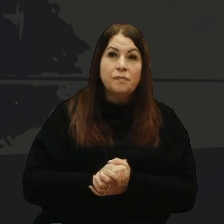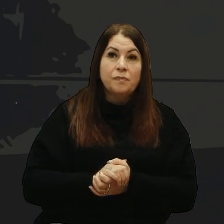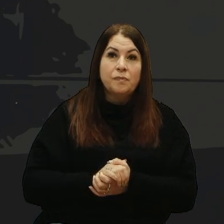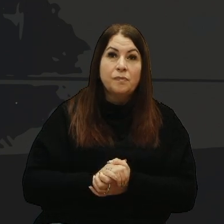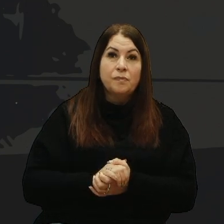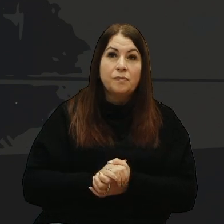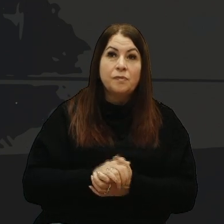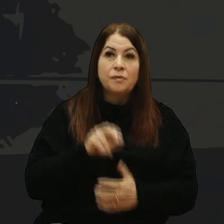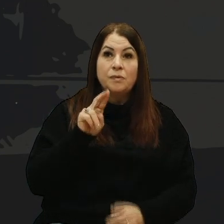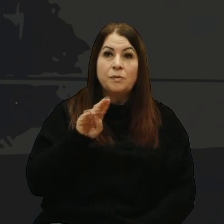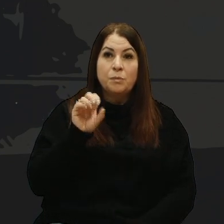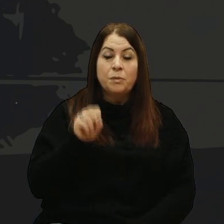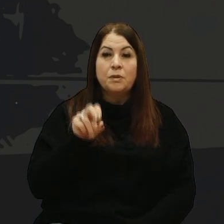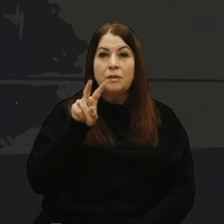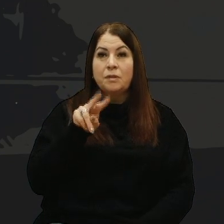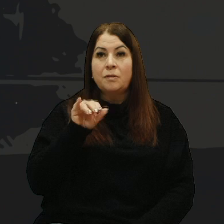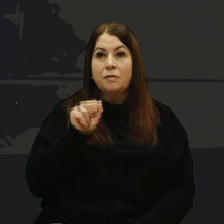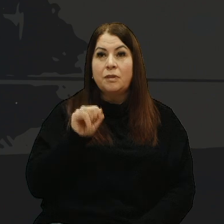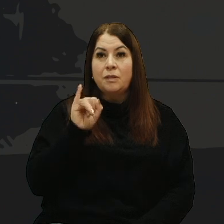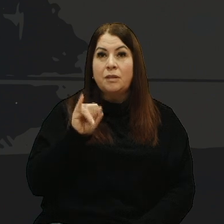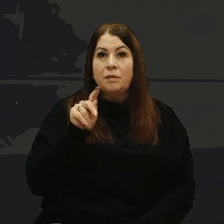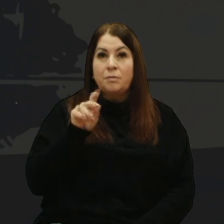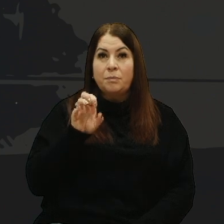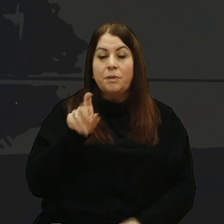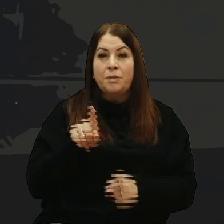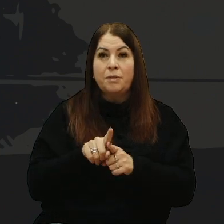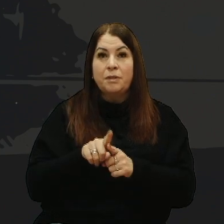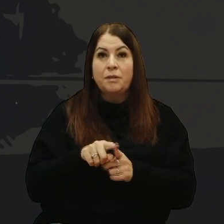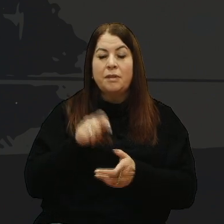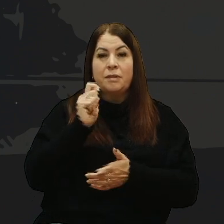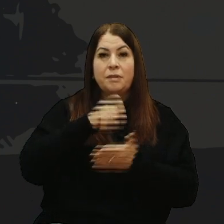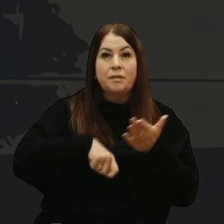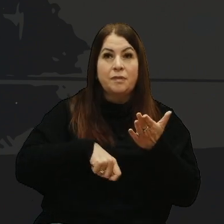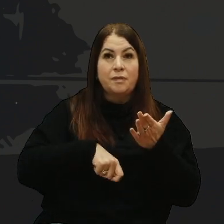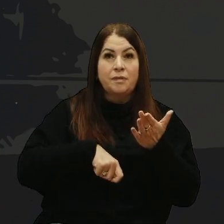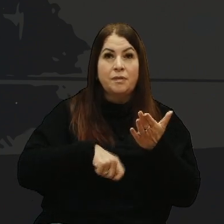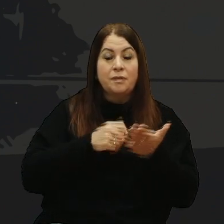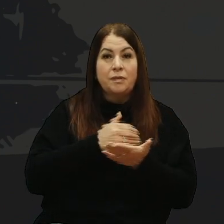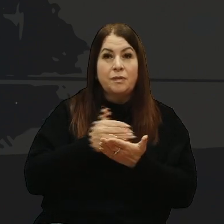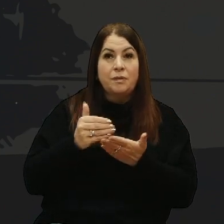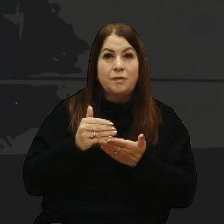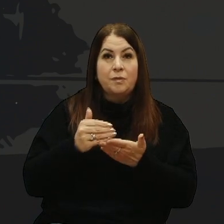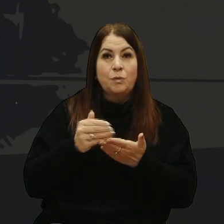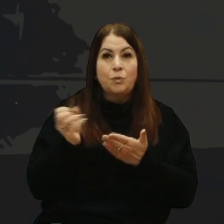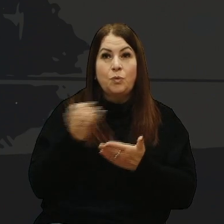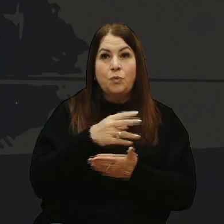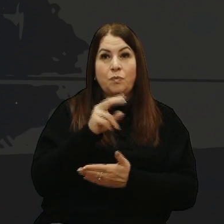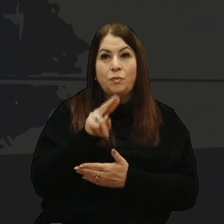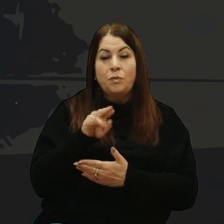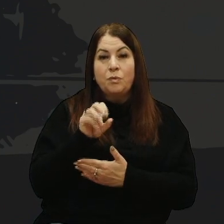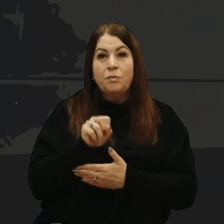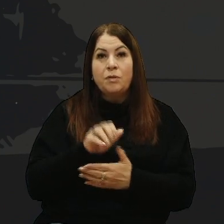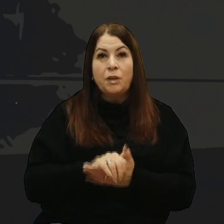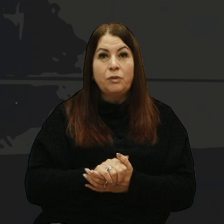lá na UBS do Vila IP, a assinatura do início de uma nova UBS.